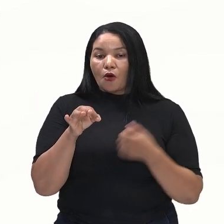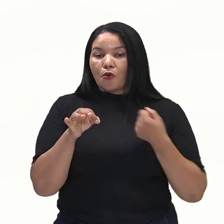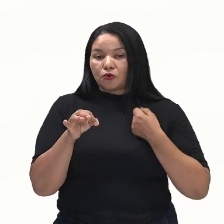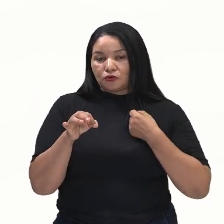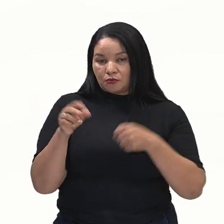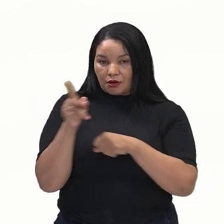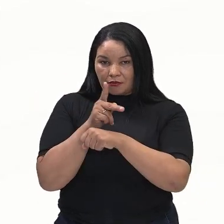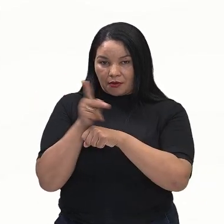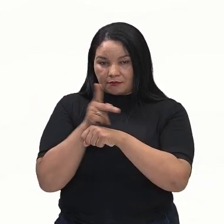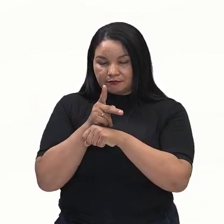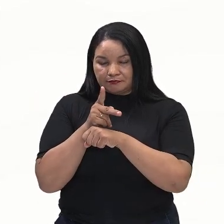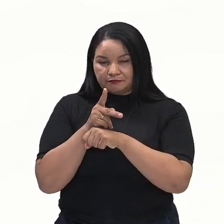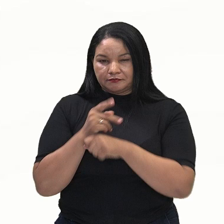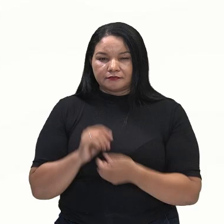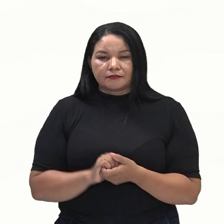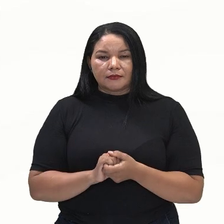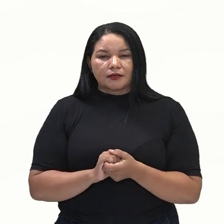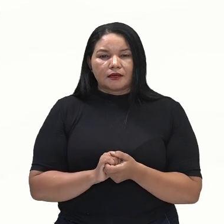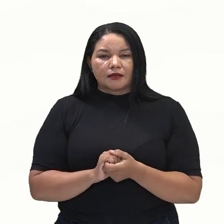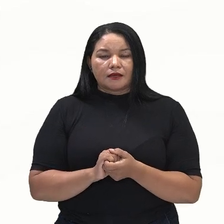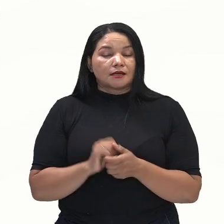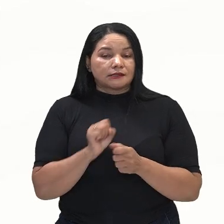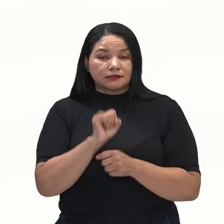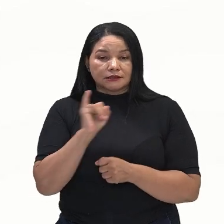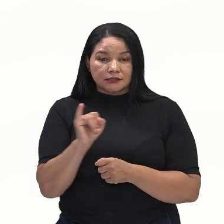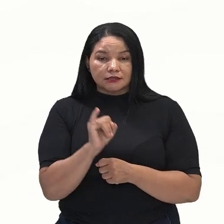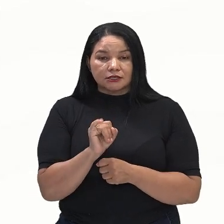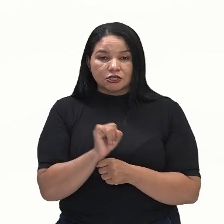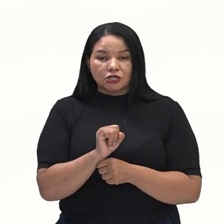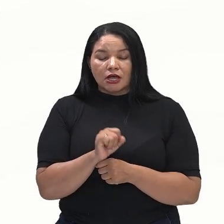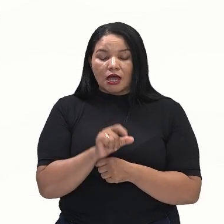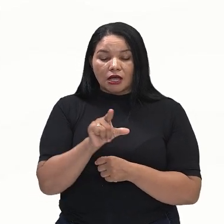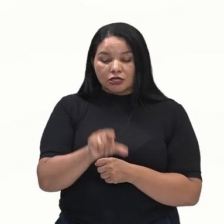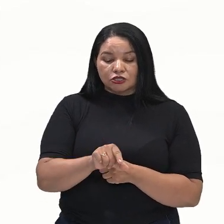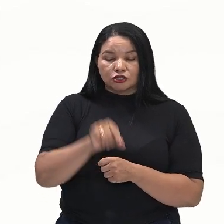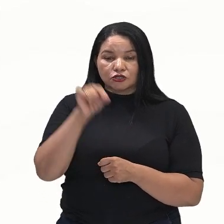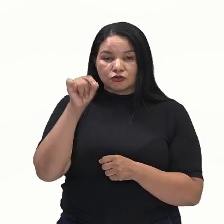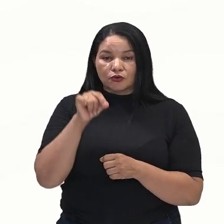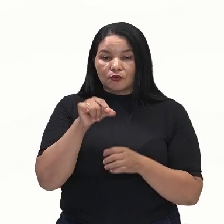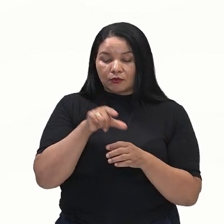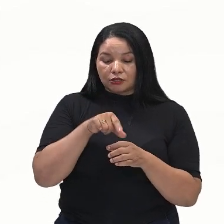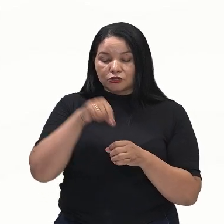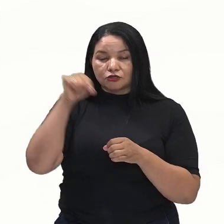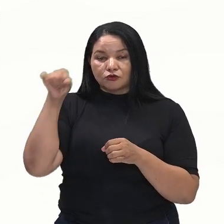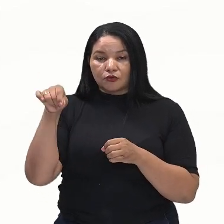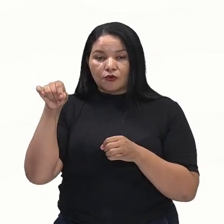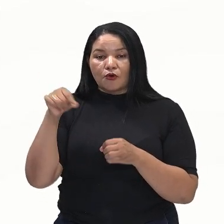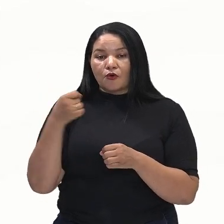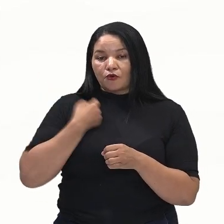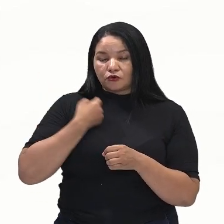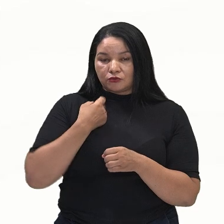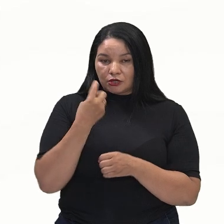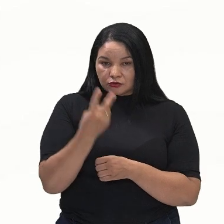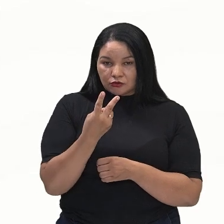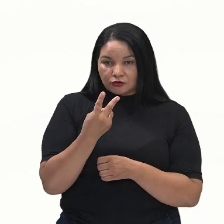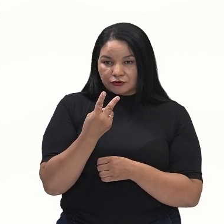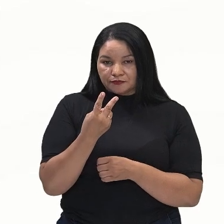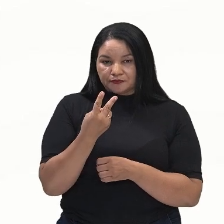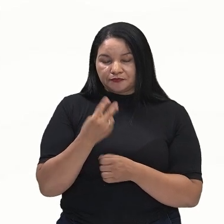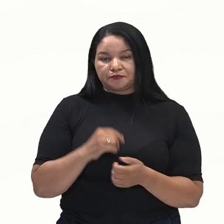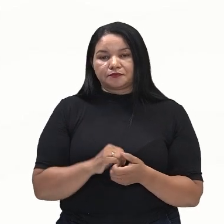supor que nessa primeira retirada, a gente retirou o número 2, o ticket número